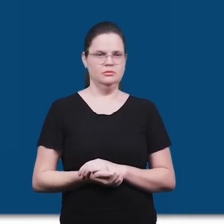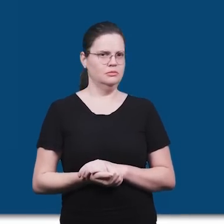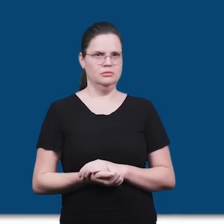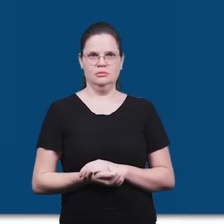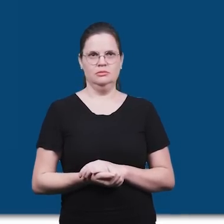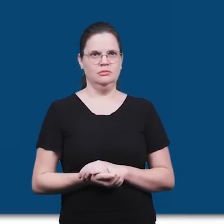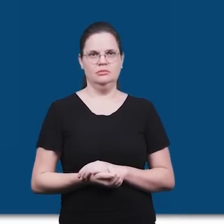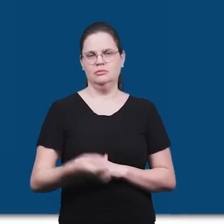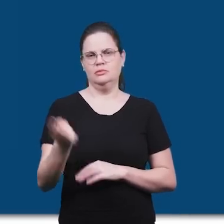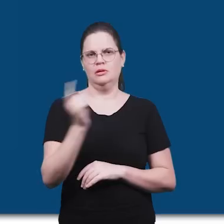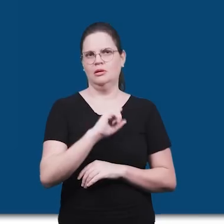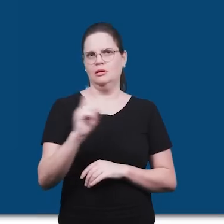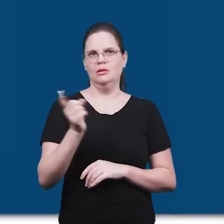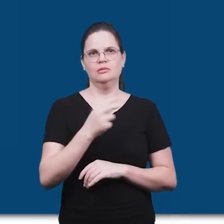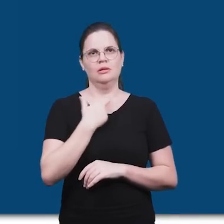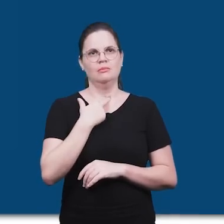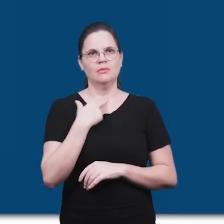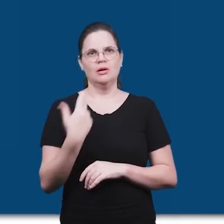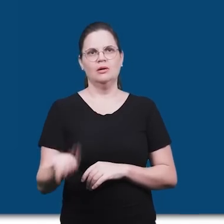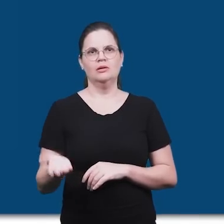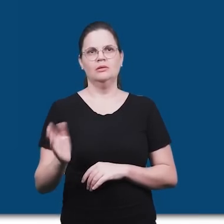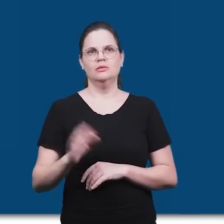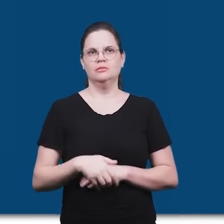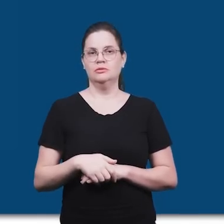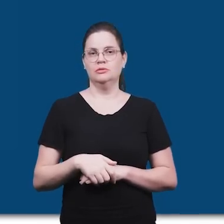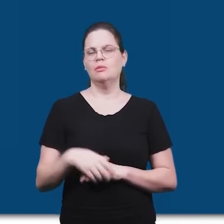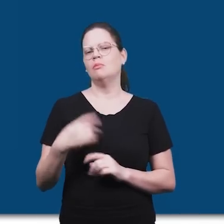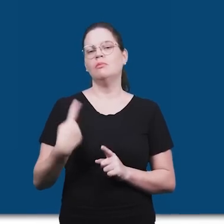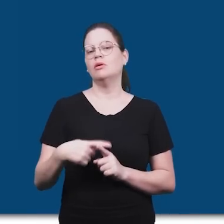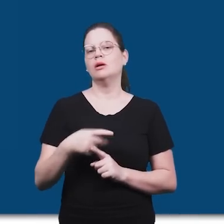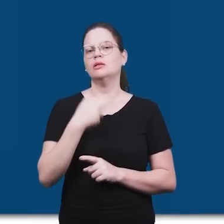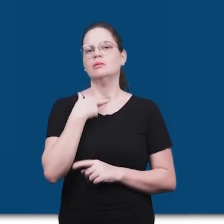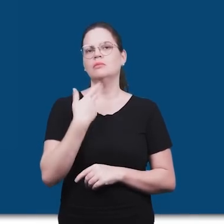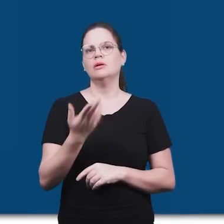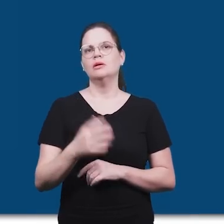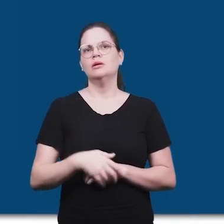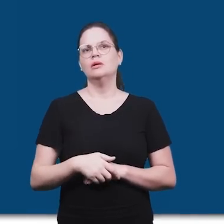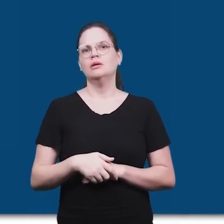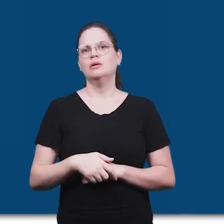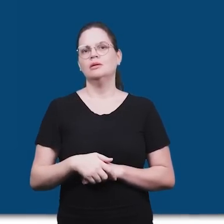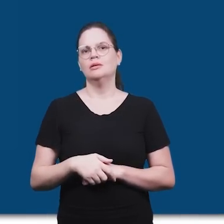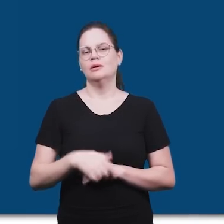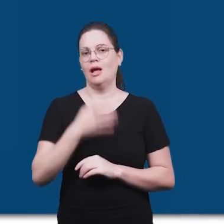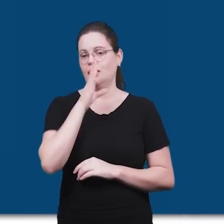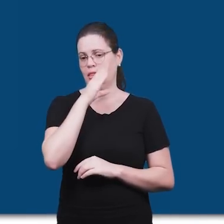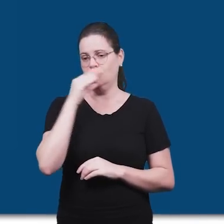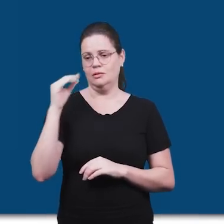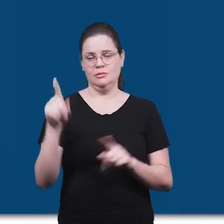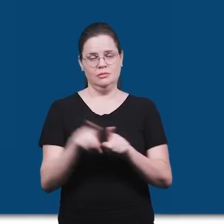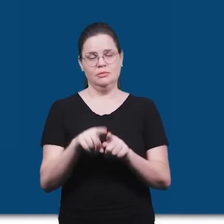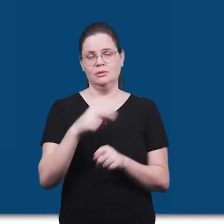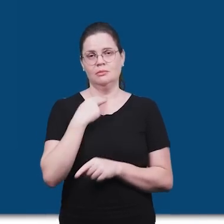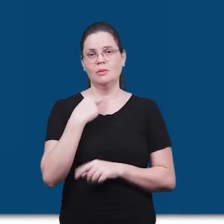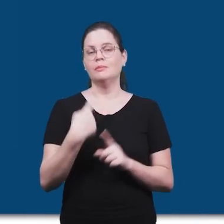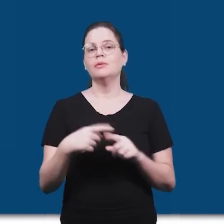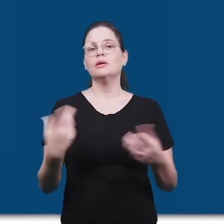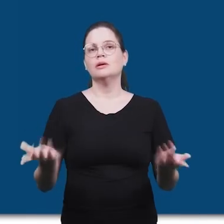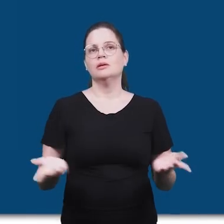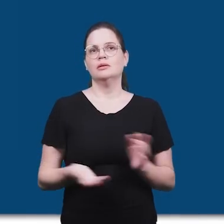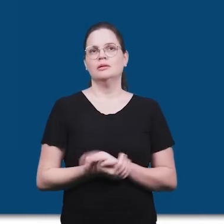Agora? Não. Sabe por que que não pode? Nem os